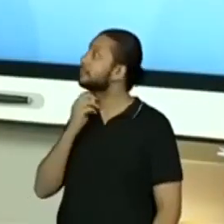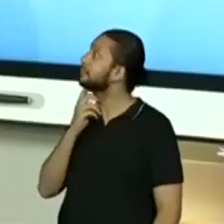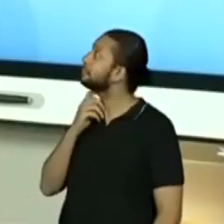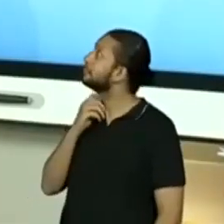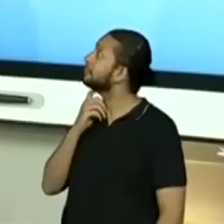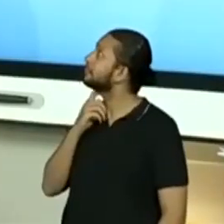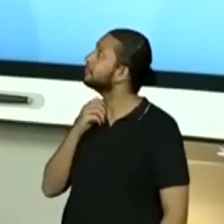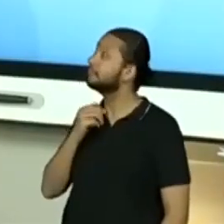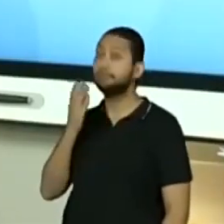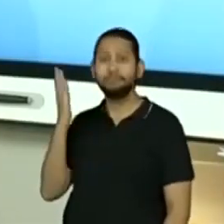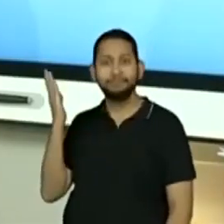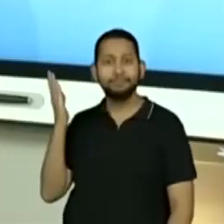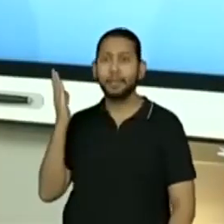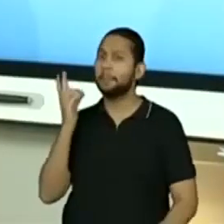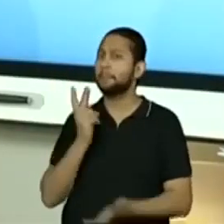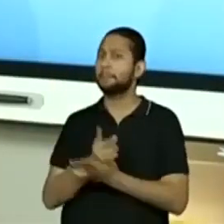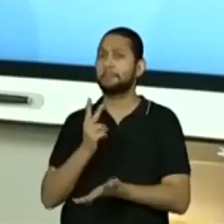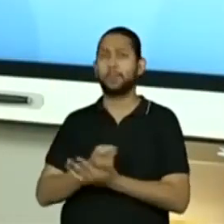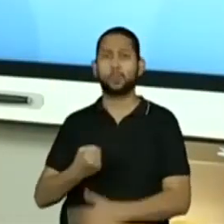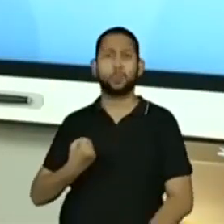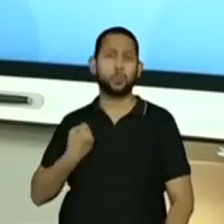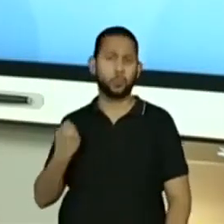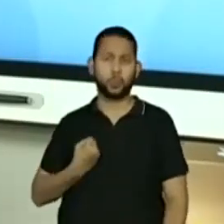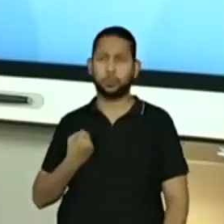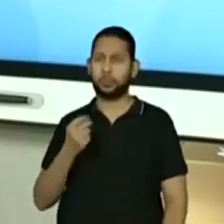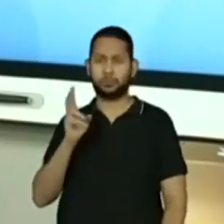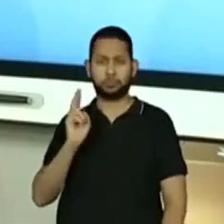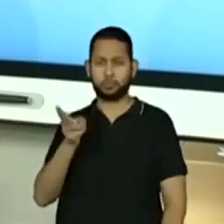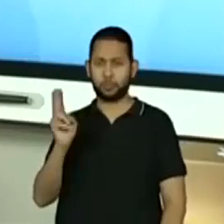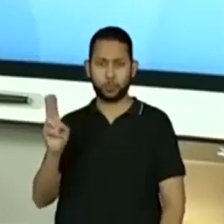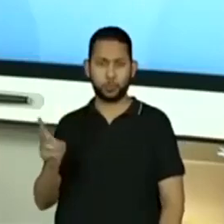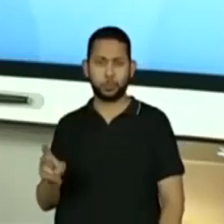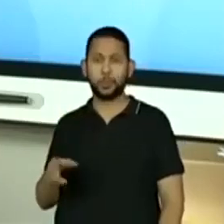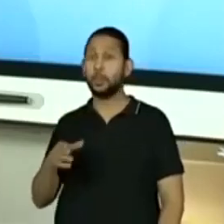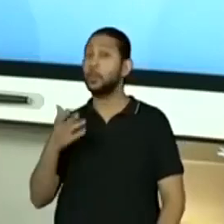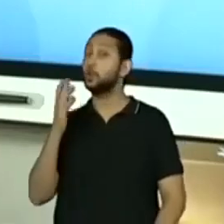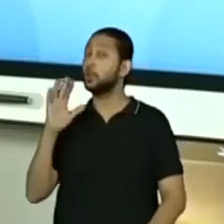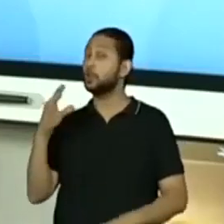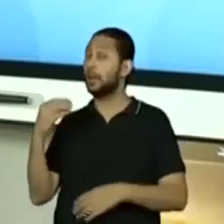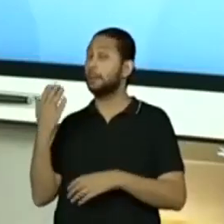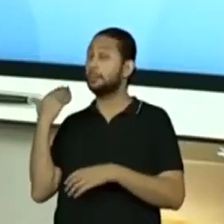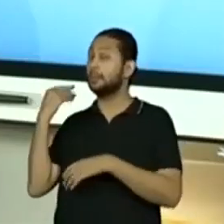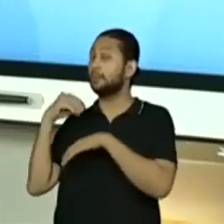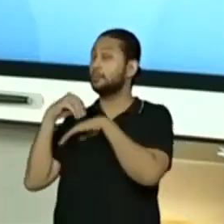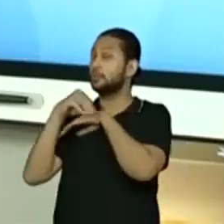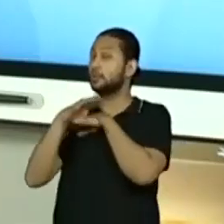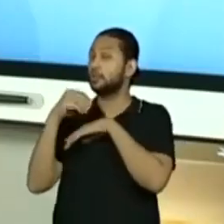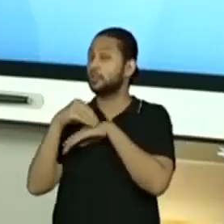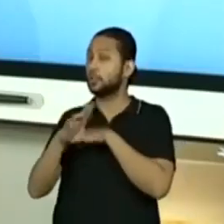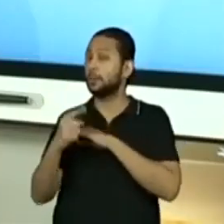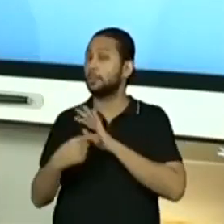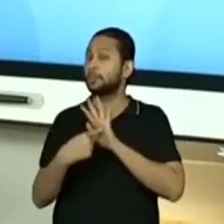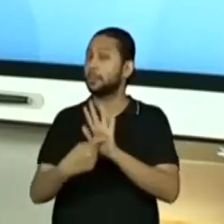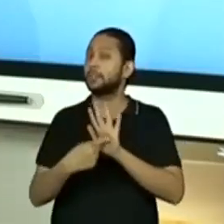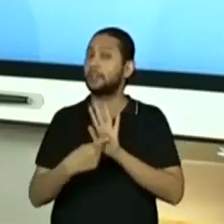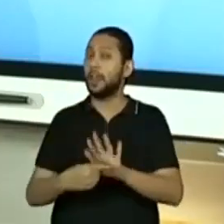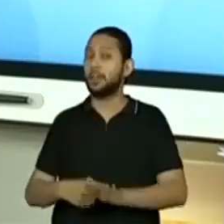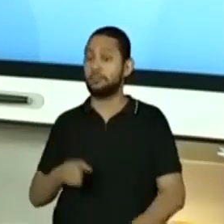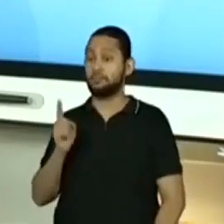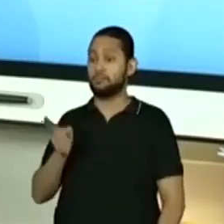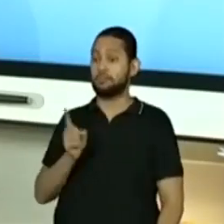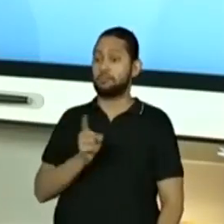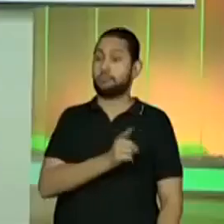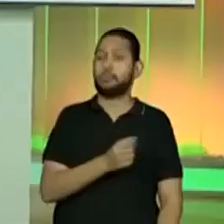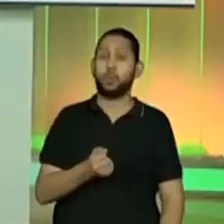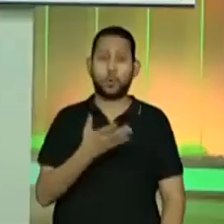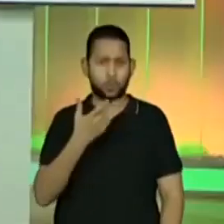Olha só, aquele mesmo número, né? Eu já dei a dica lá atrás, eu já mostrei, mas eu não fiz a contagem. Então, eu